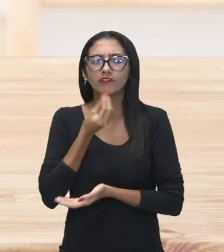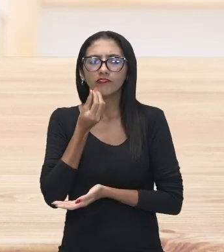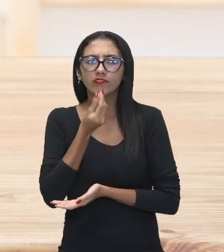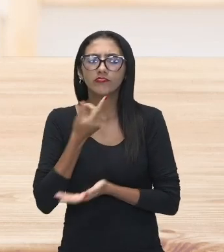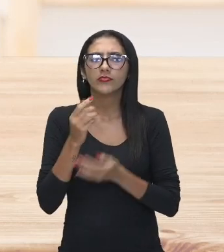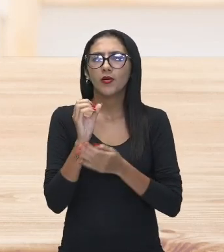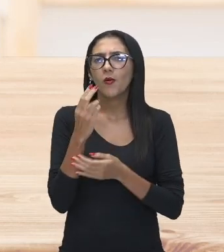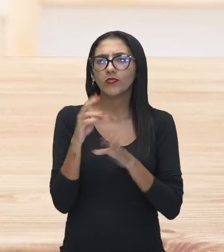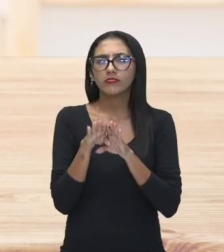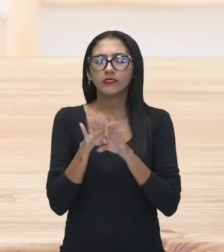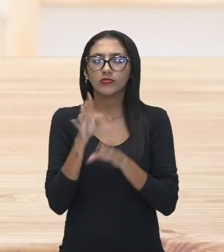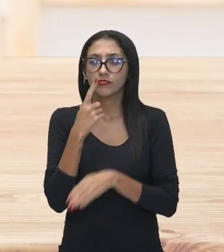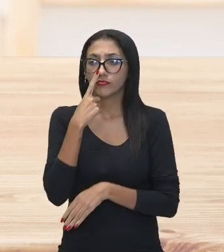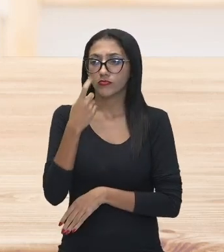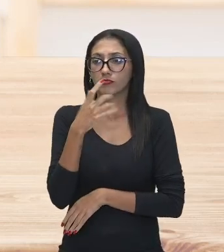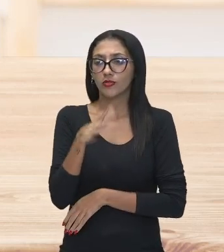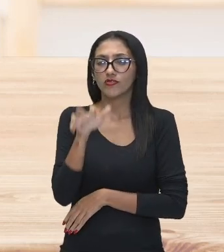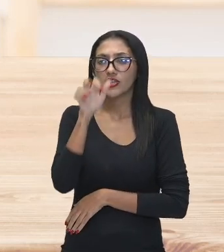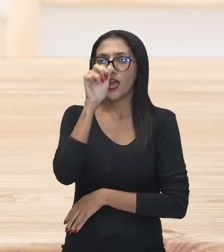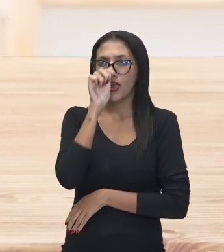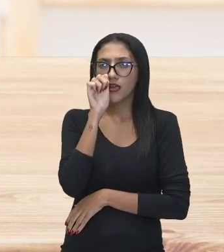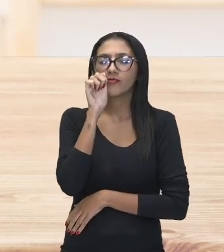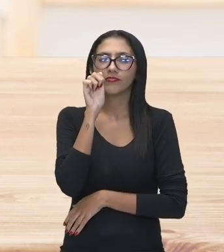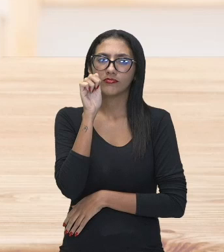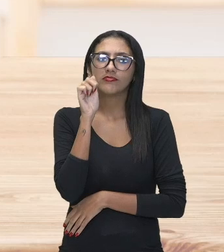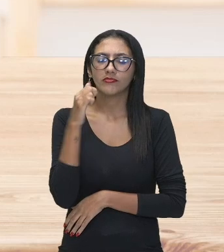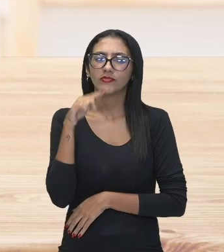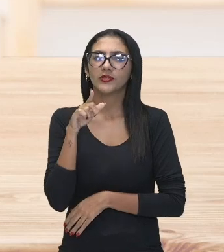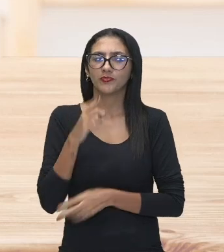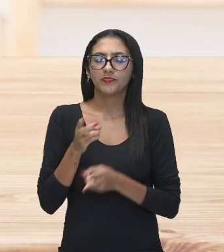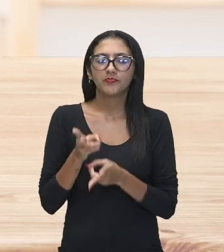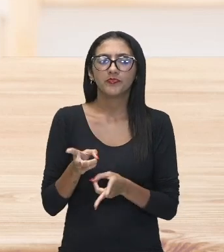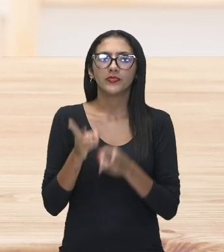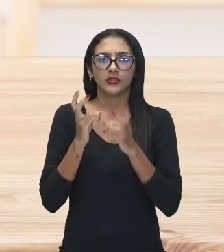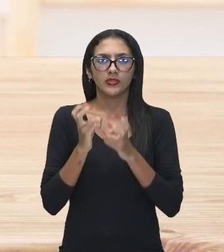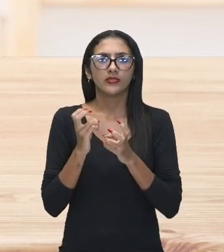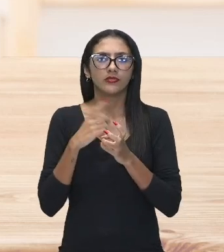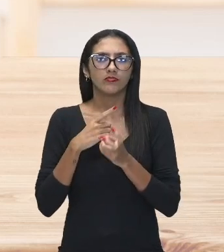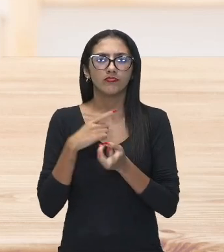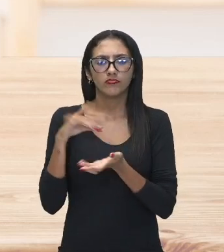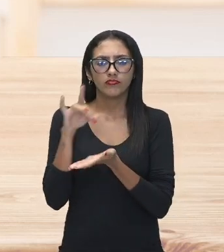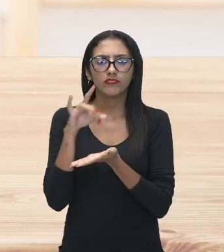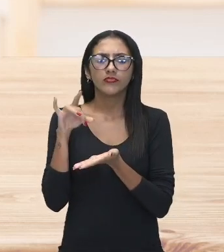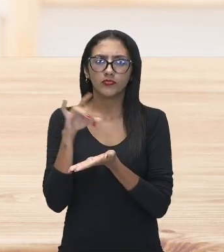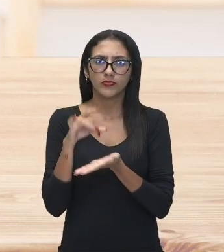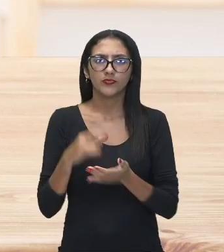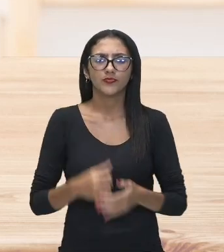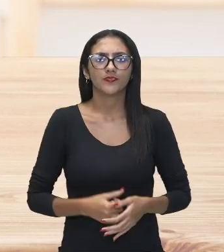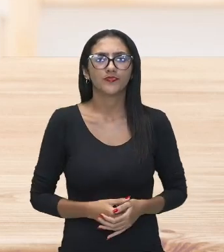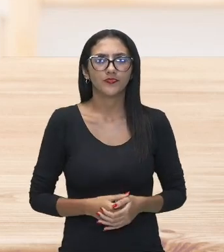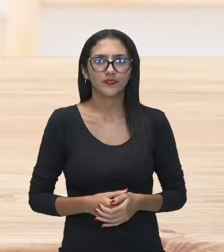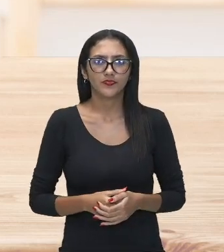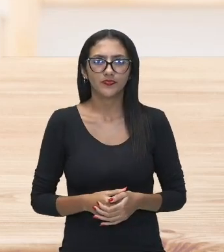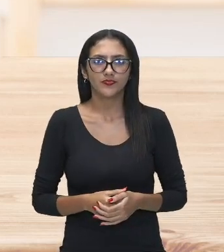aroma de longe, né? Você sente o sabor ali daquela erva que tem o óleo essencial. E